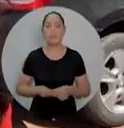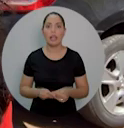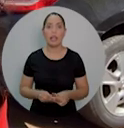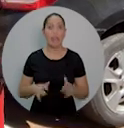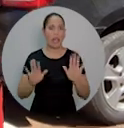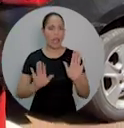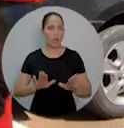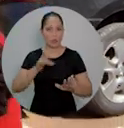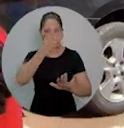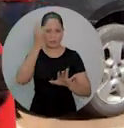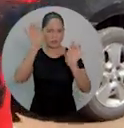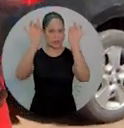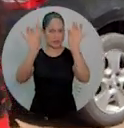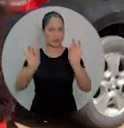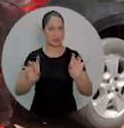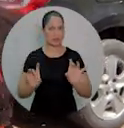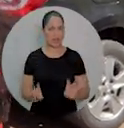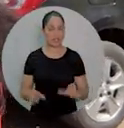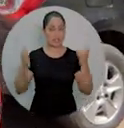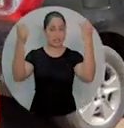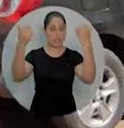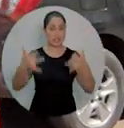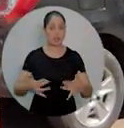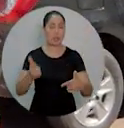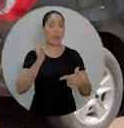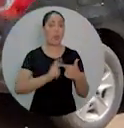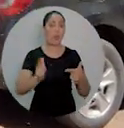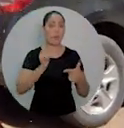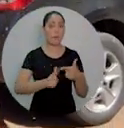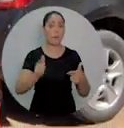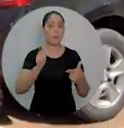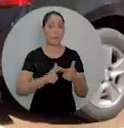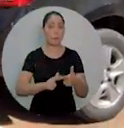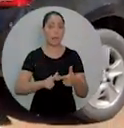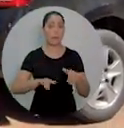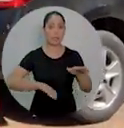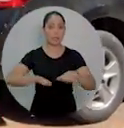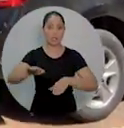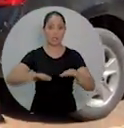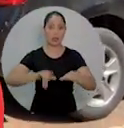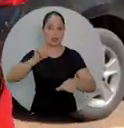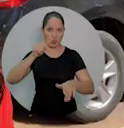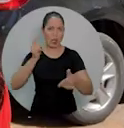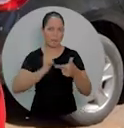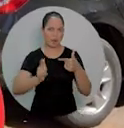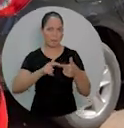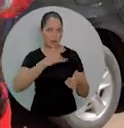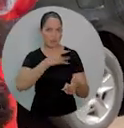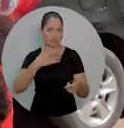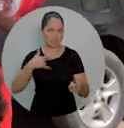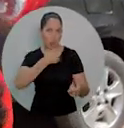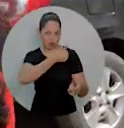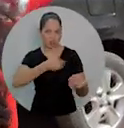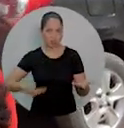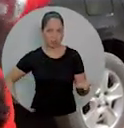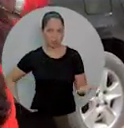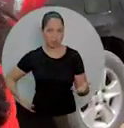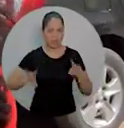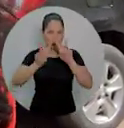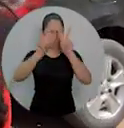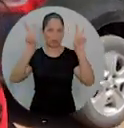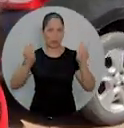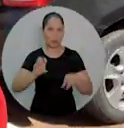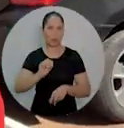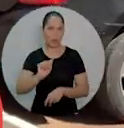alguns especialistas que caracterizam os acidentes de trânsito como um problema de saúde pública. Por isso, a relevância do tema